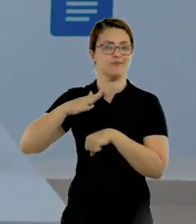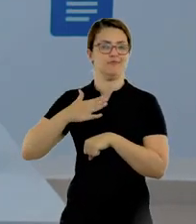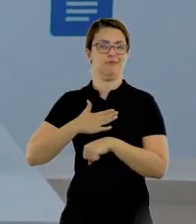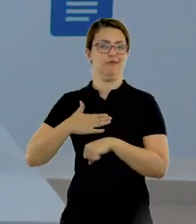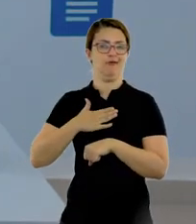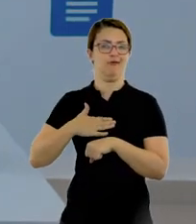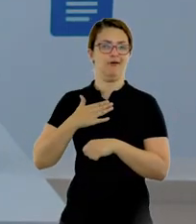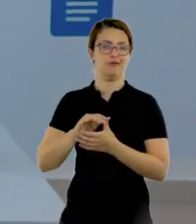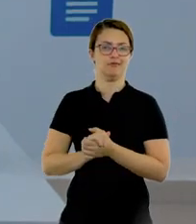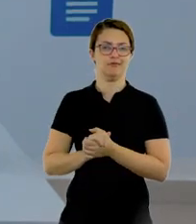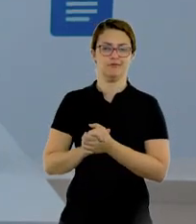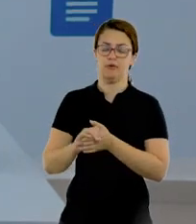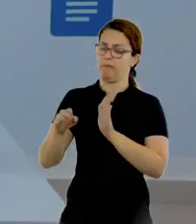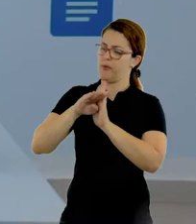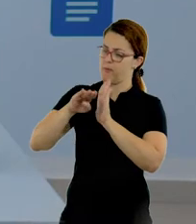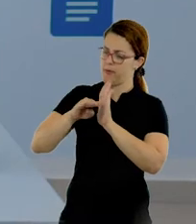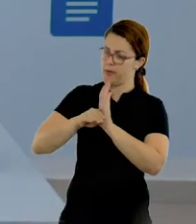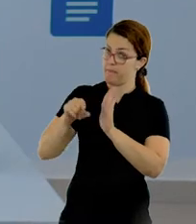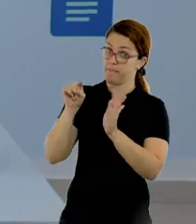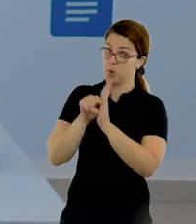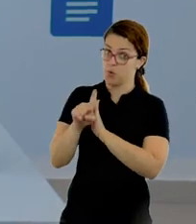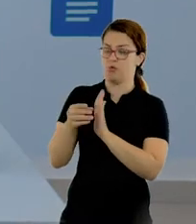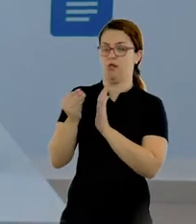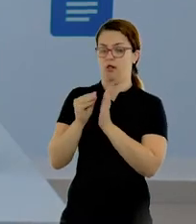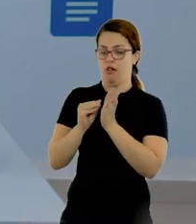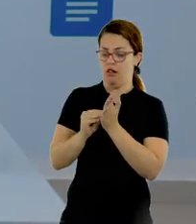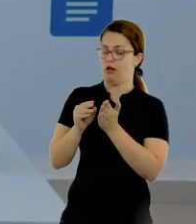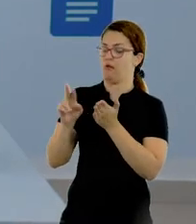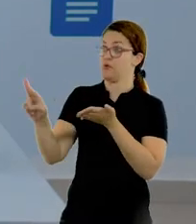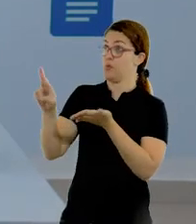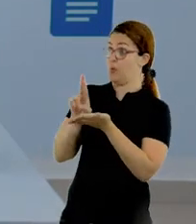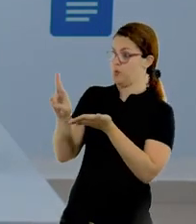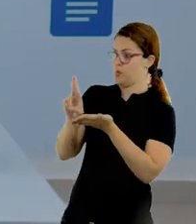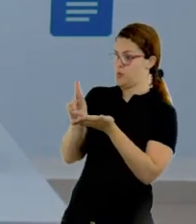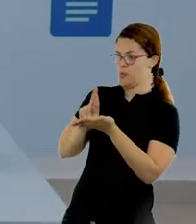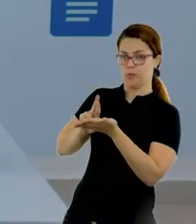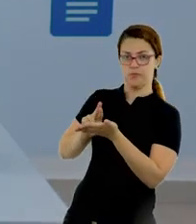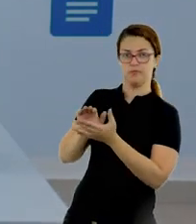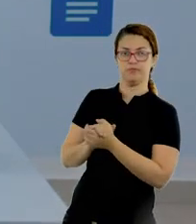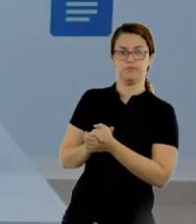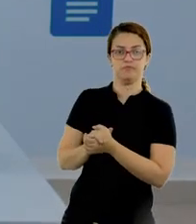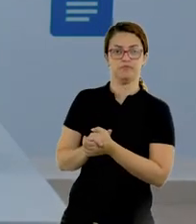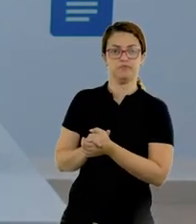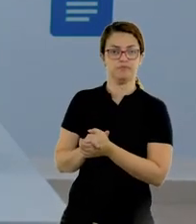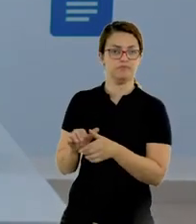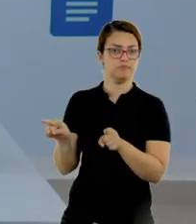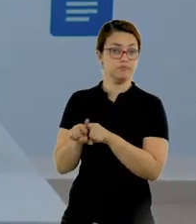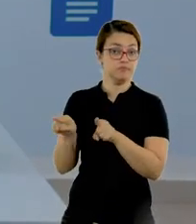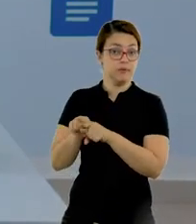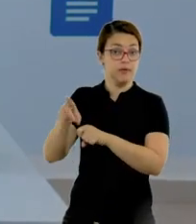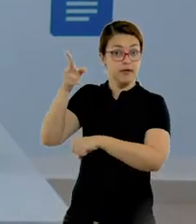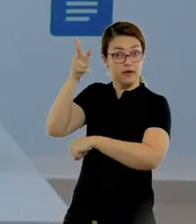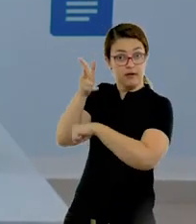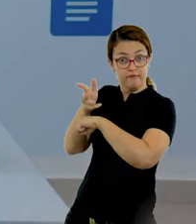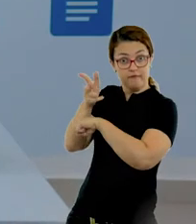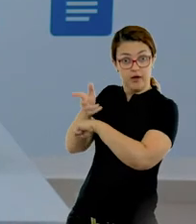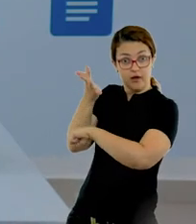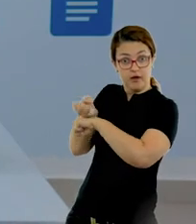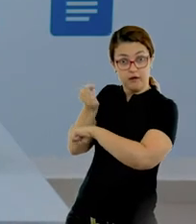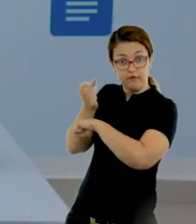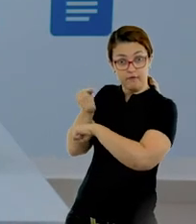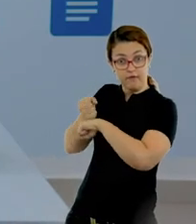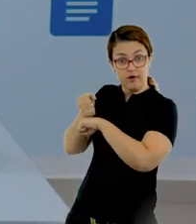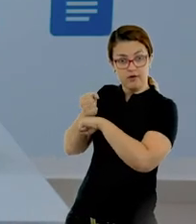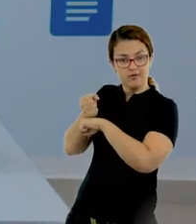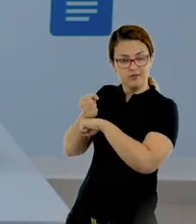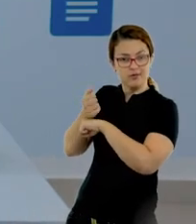as preferências dela. Elabora várias perguntas. Vocês podem utilizar também um recurso de gravação, que é o celular,